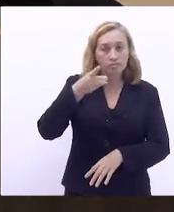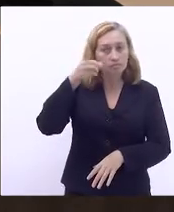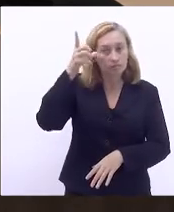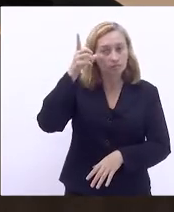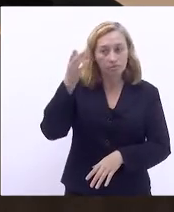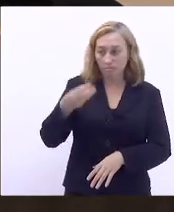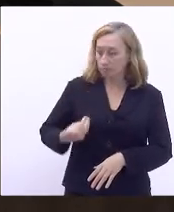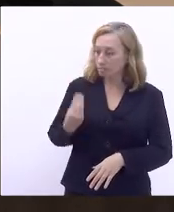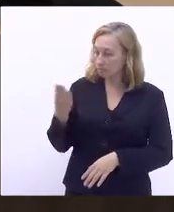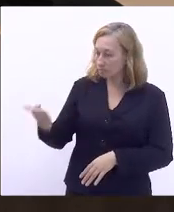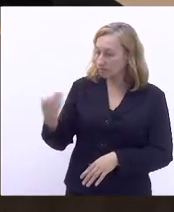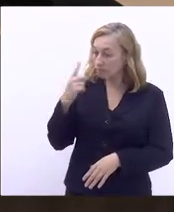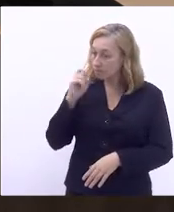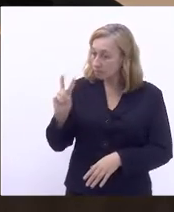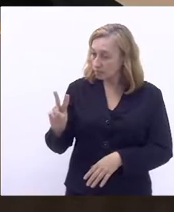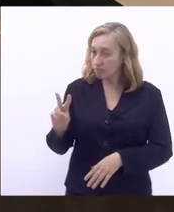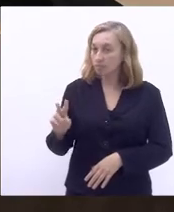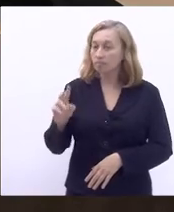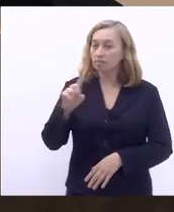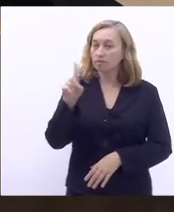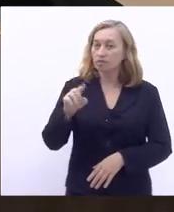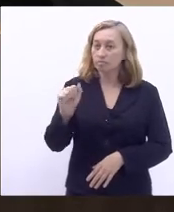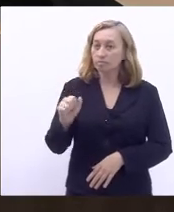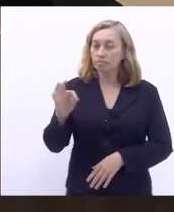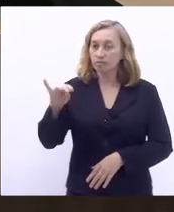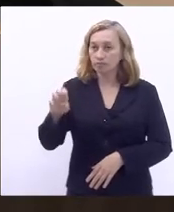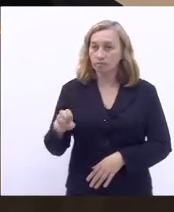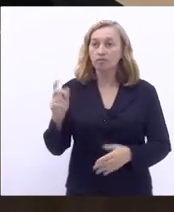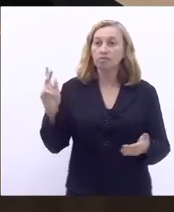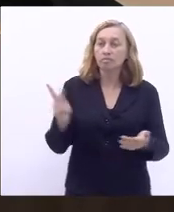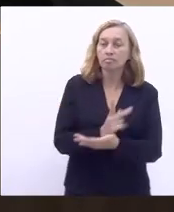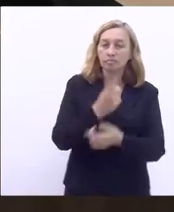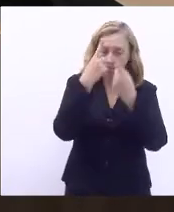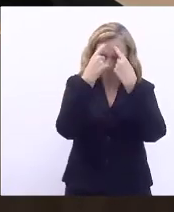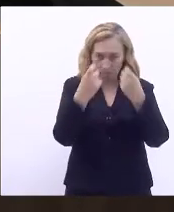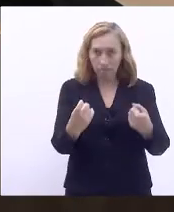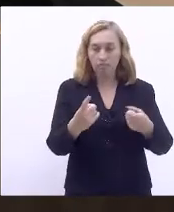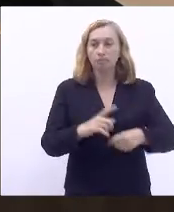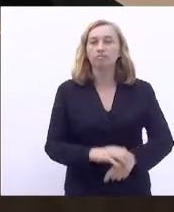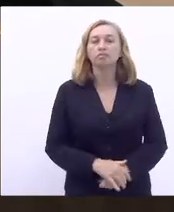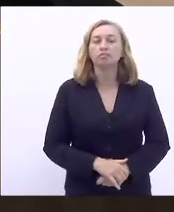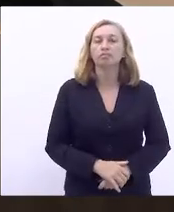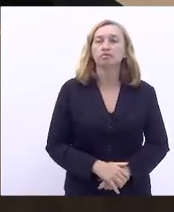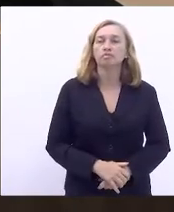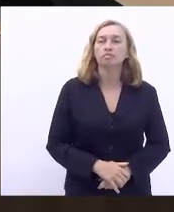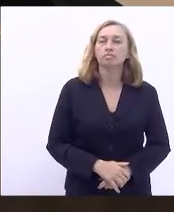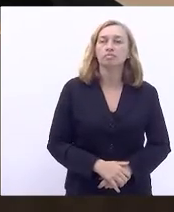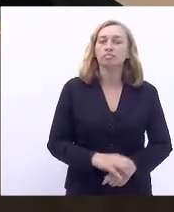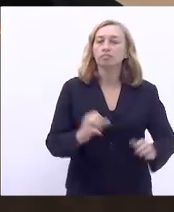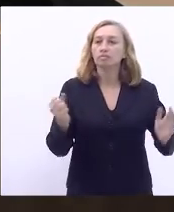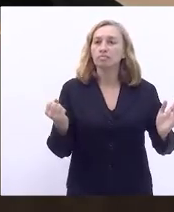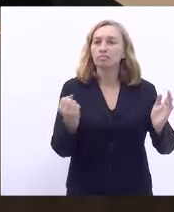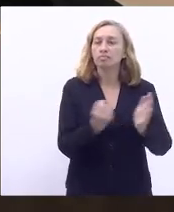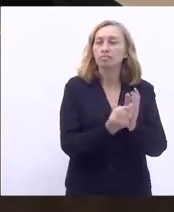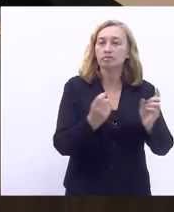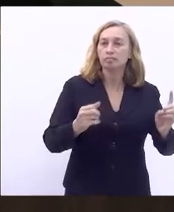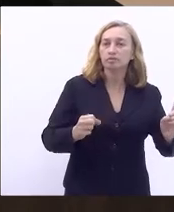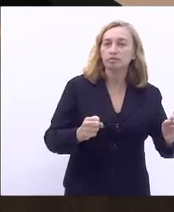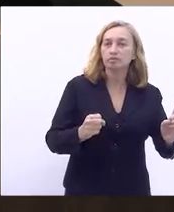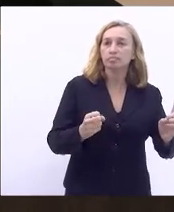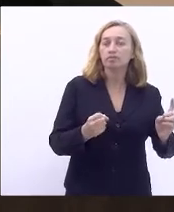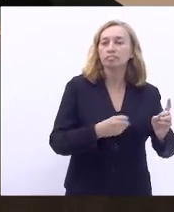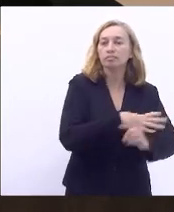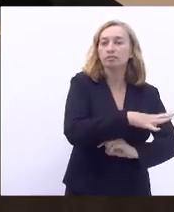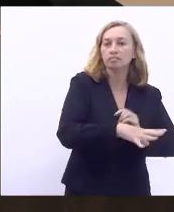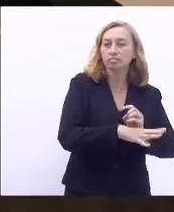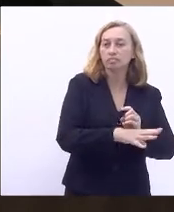ela vivenciou lá na Zona Oeste o que aconteceu em termos de violência, em termos de impactos sociais, em termos de